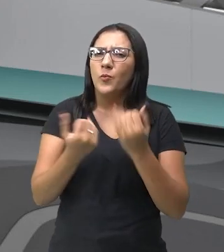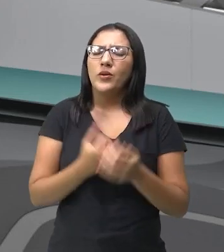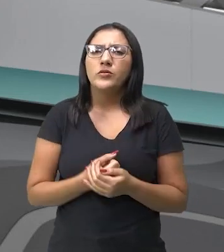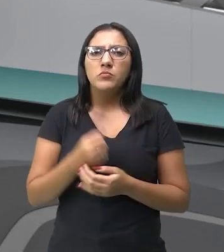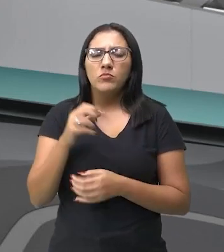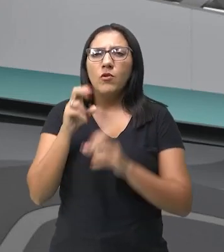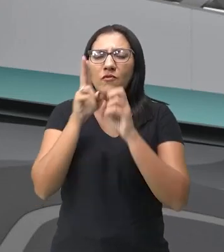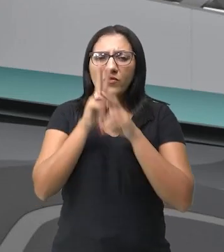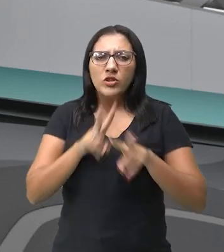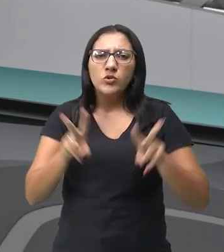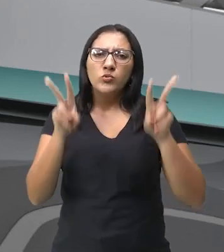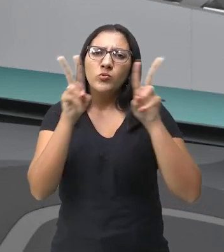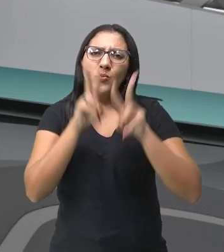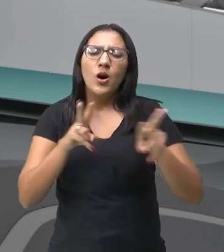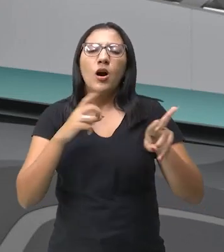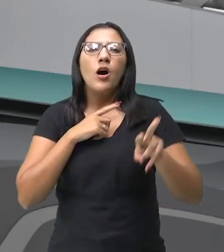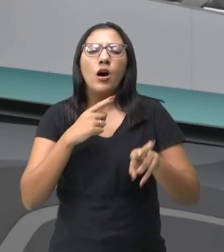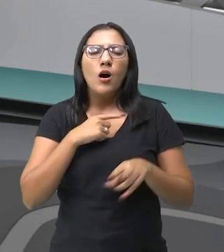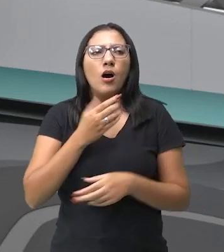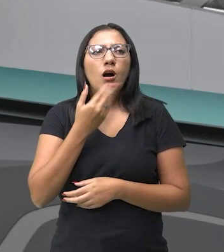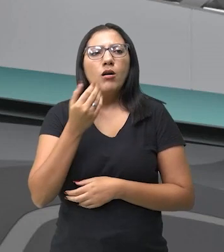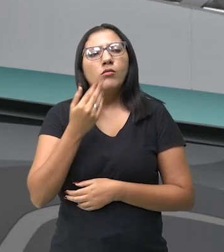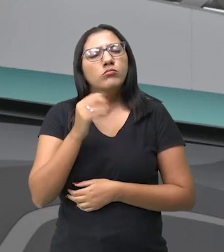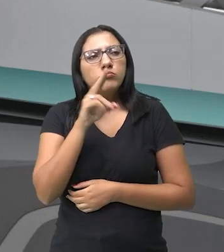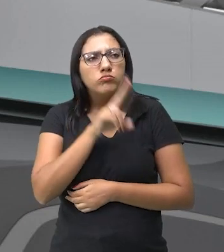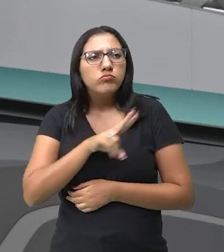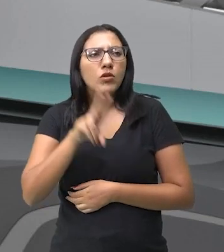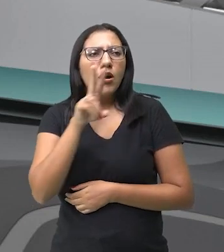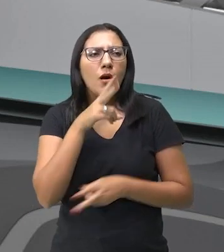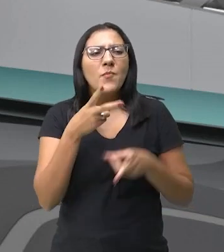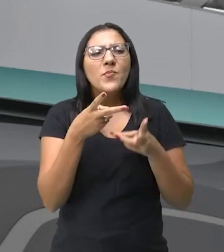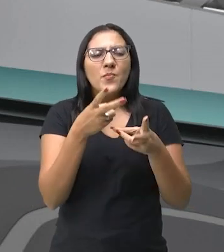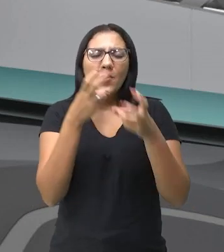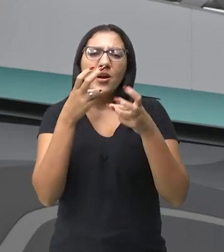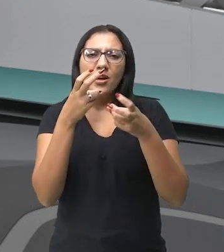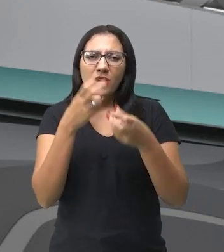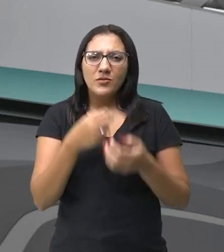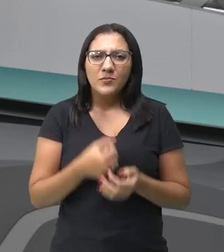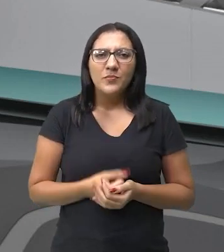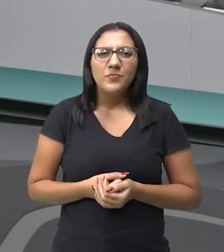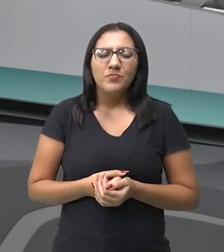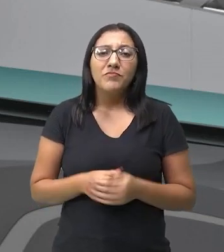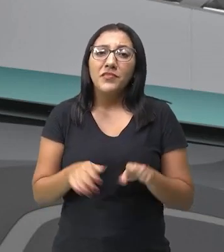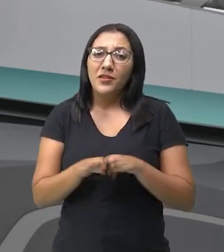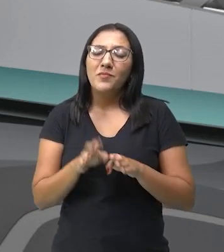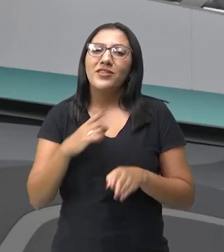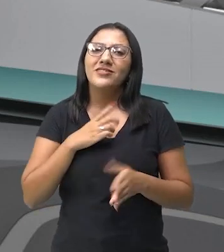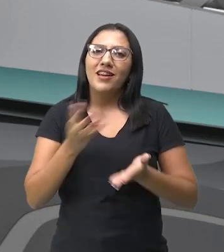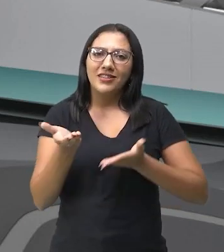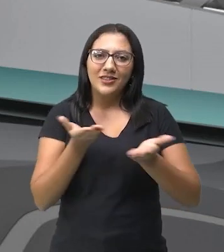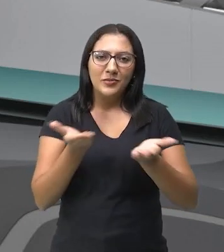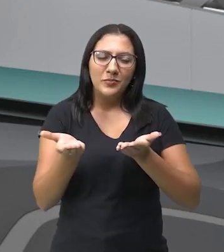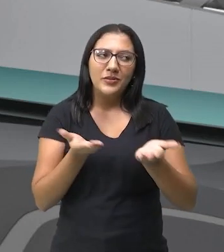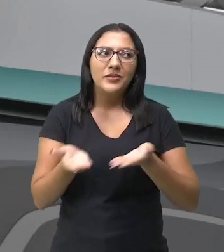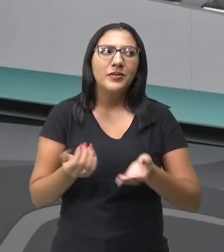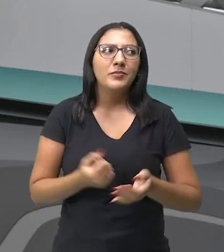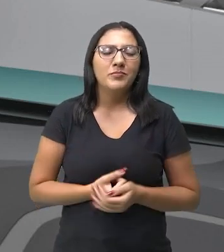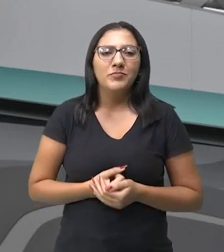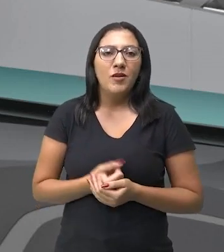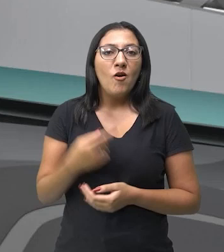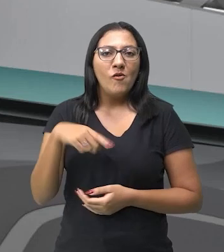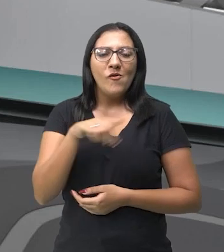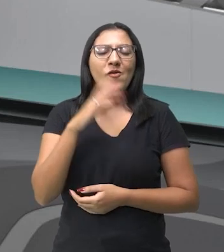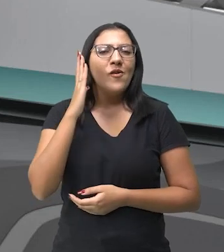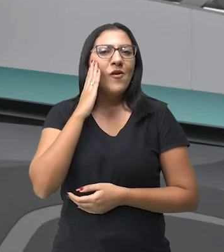mais visual, mais atrativa para quem está lendo o texto e, consequentemente, mais acessível. É necessário, então, que